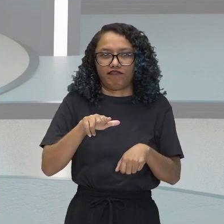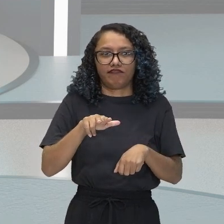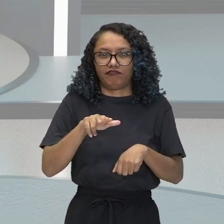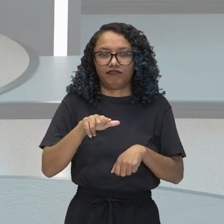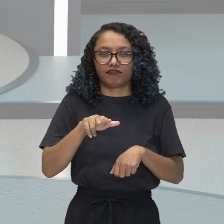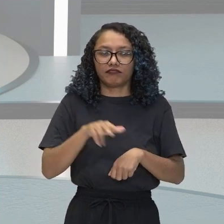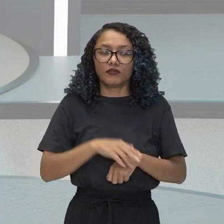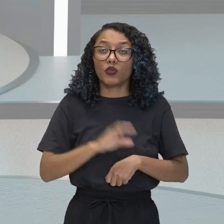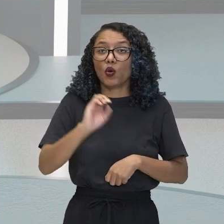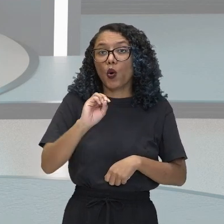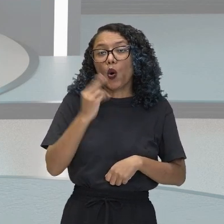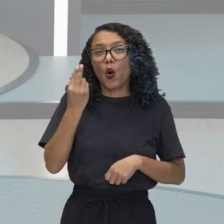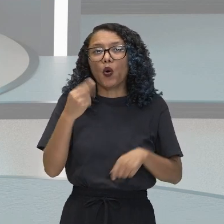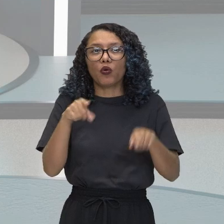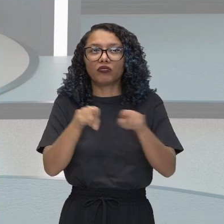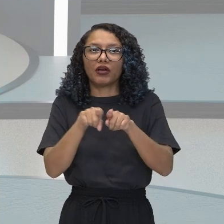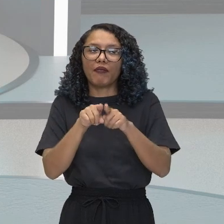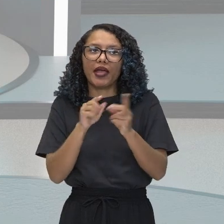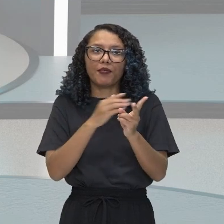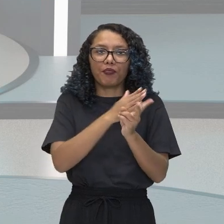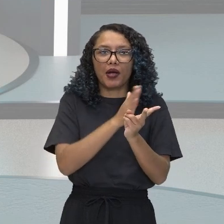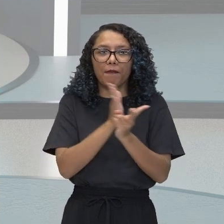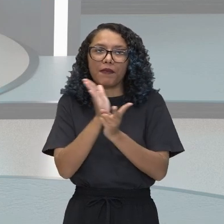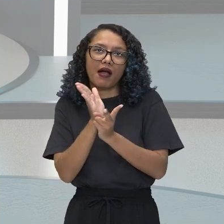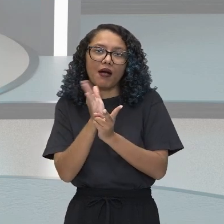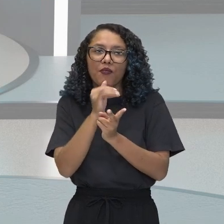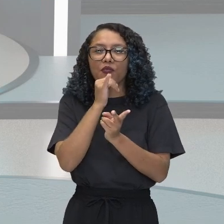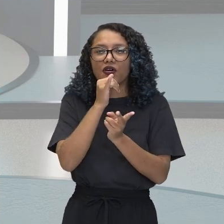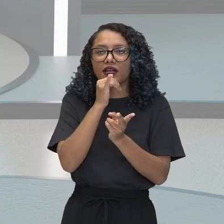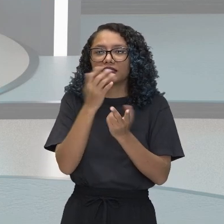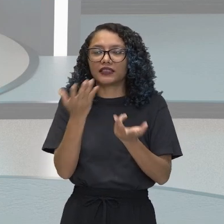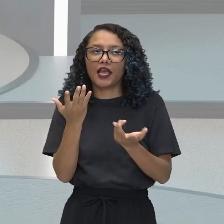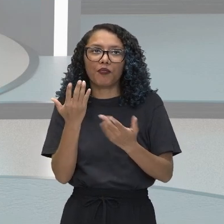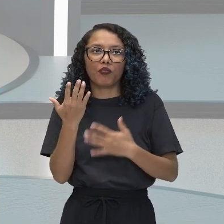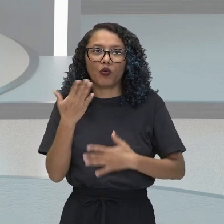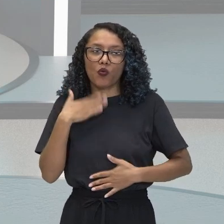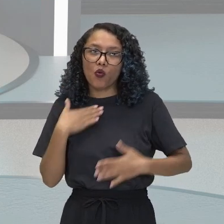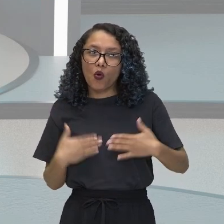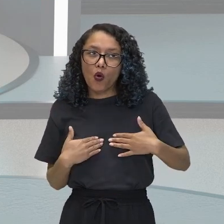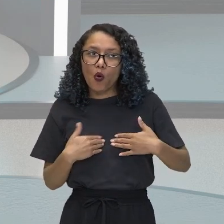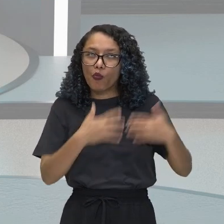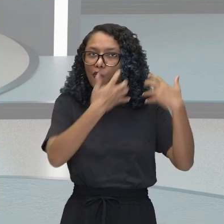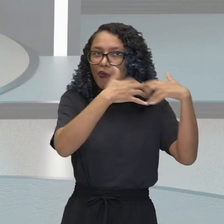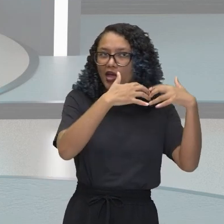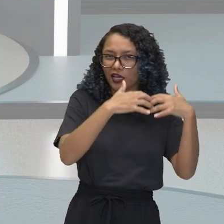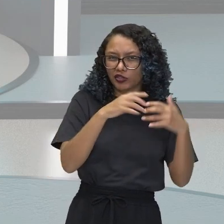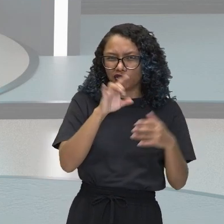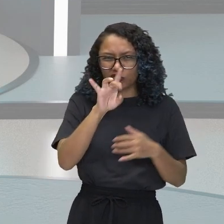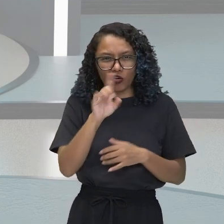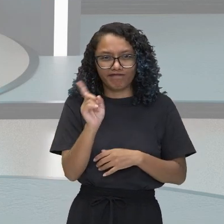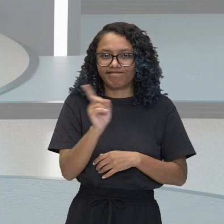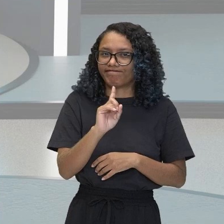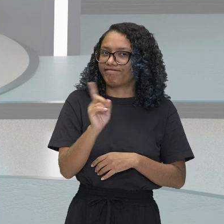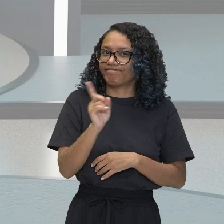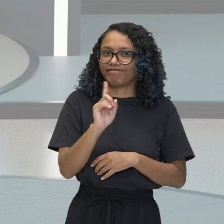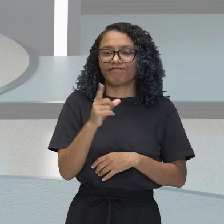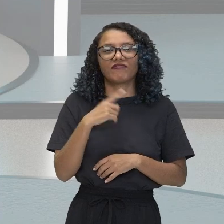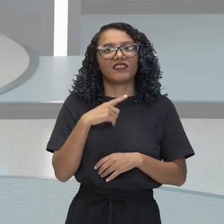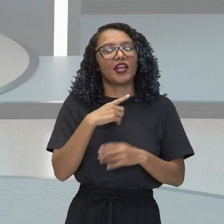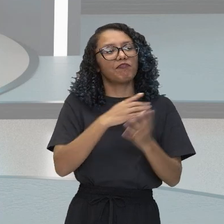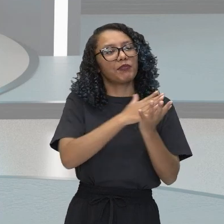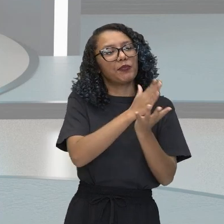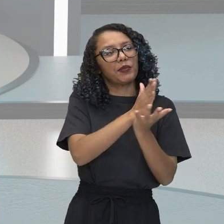ou ainda vendo algo dual, como corpo e mente. Vamos começar